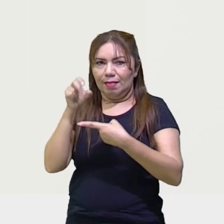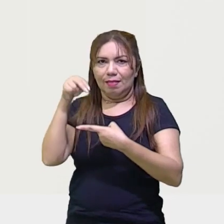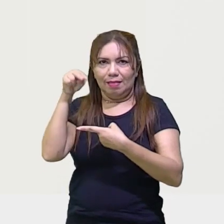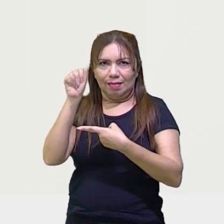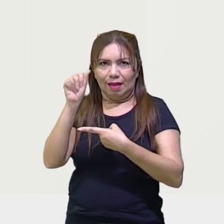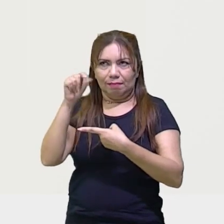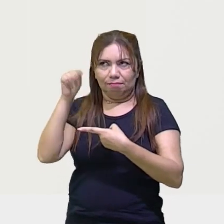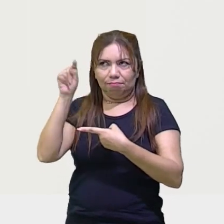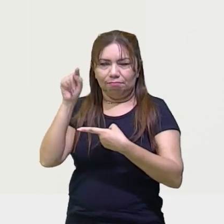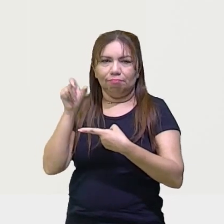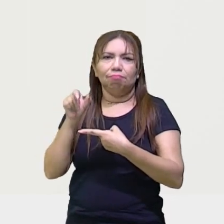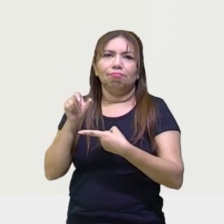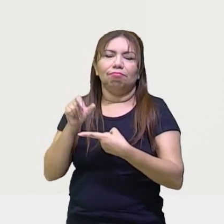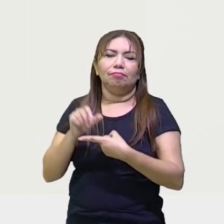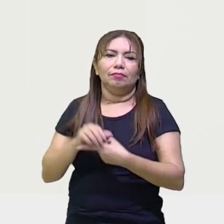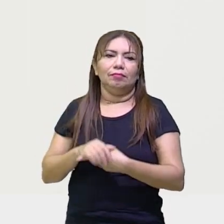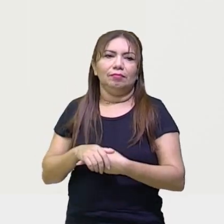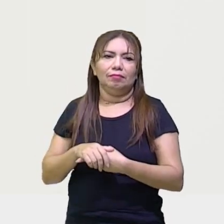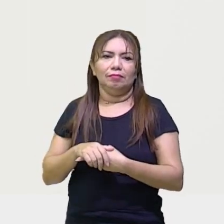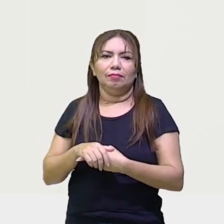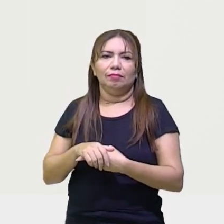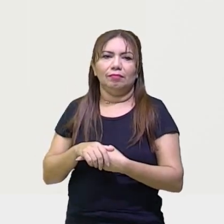próxima.